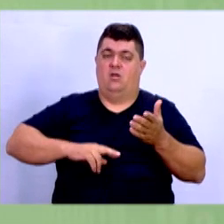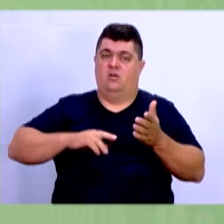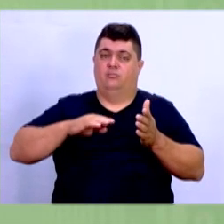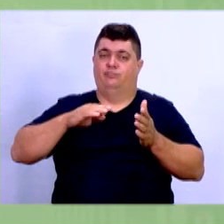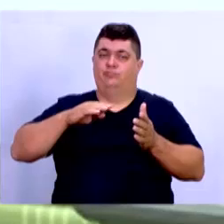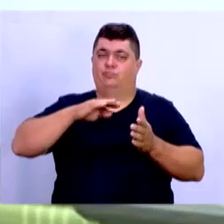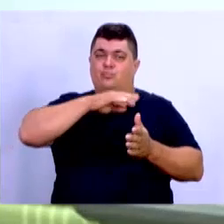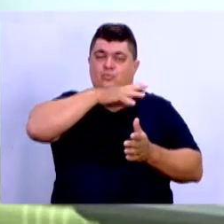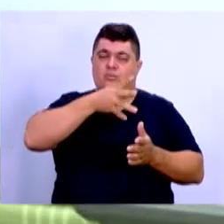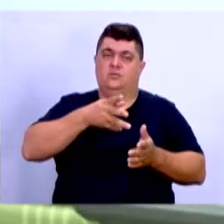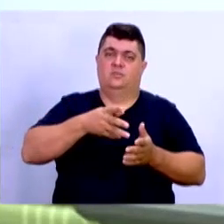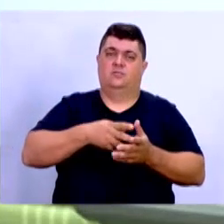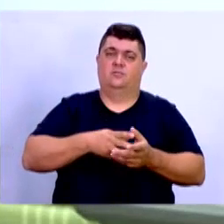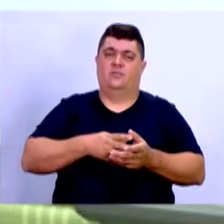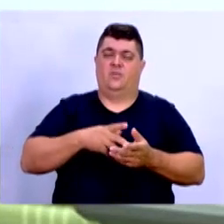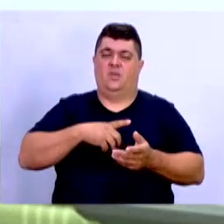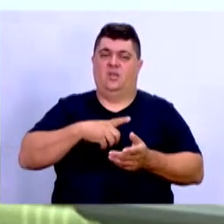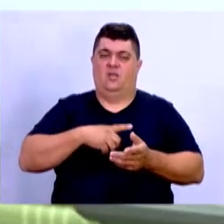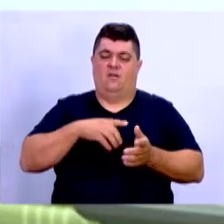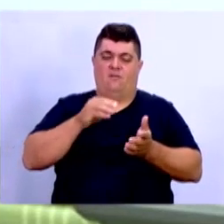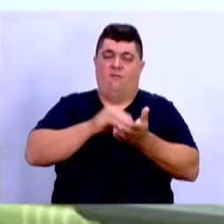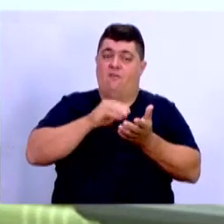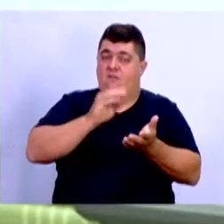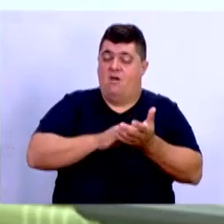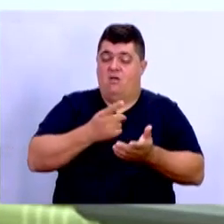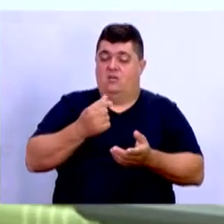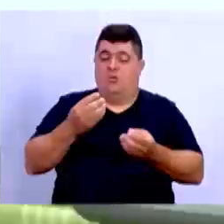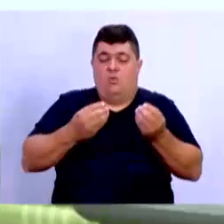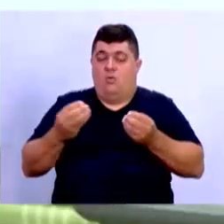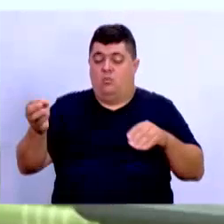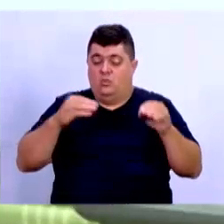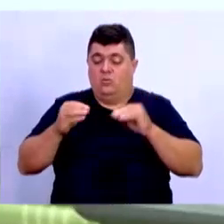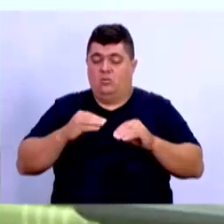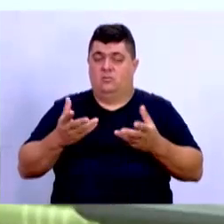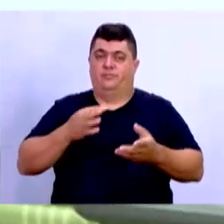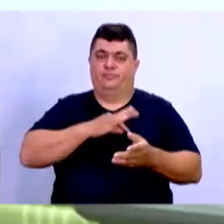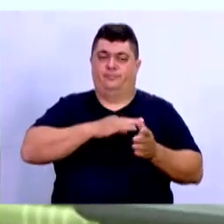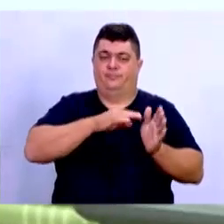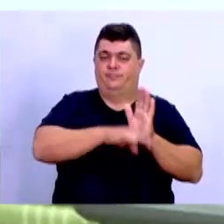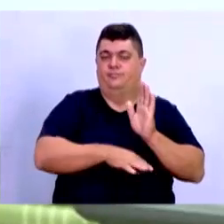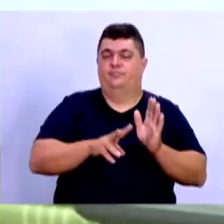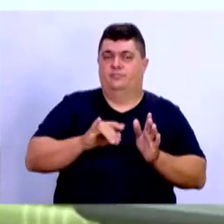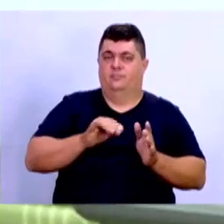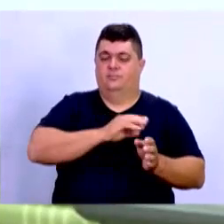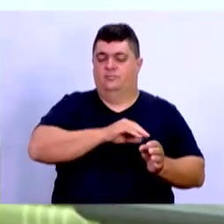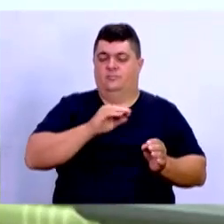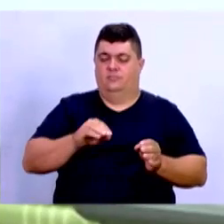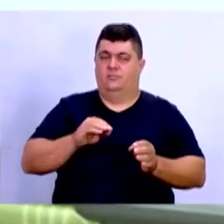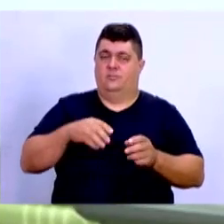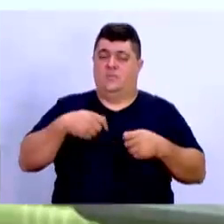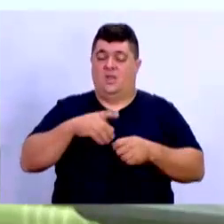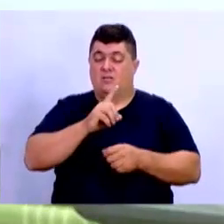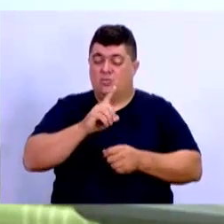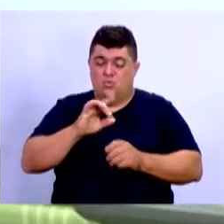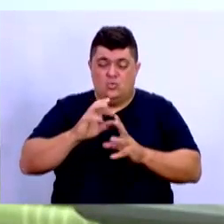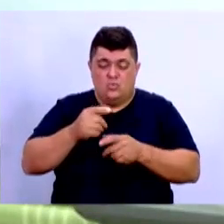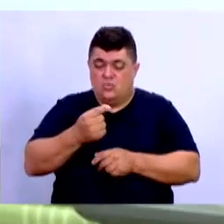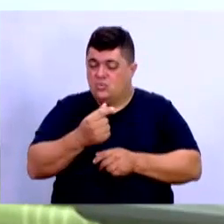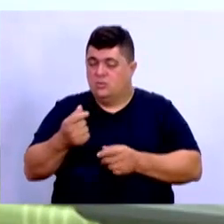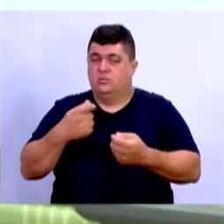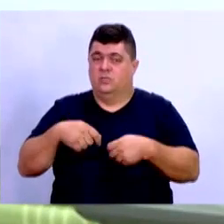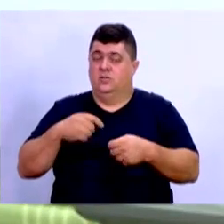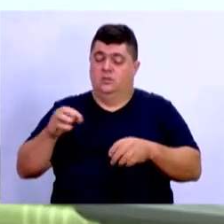negativo. Aquele famoso furo no caixa, e como que eu vou repor, como que eu vou justificar. Então, cada centavo, ele